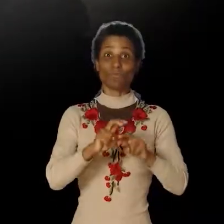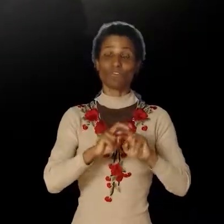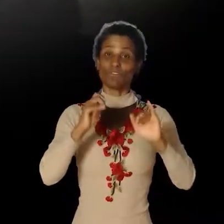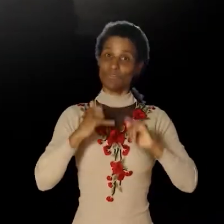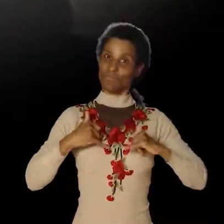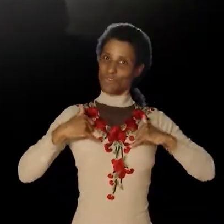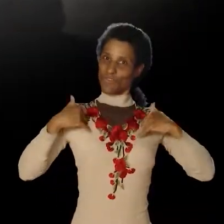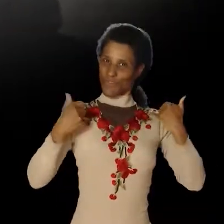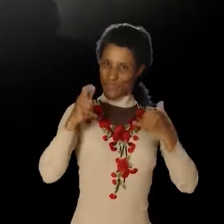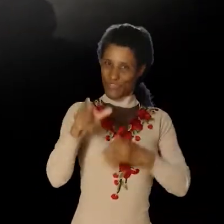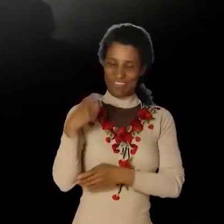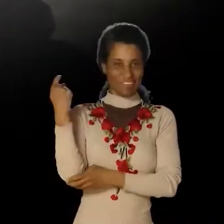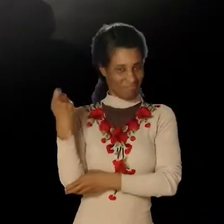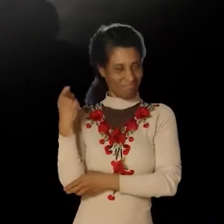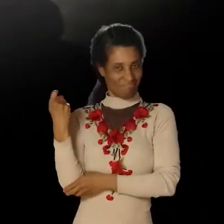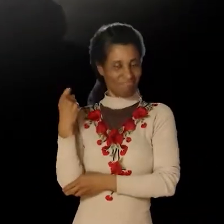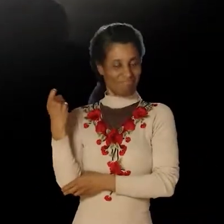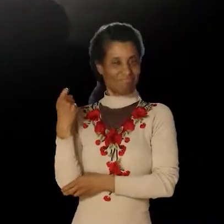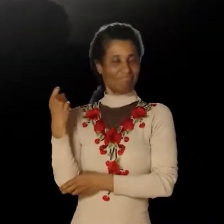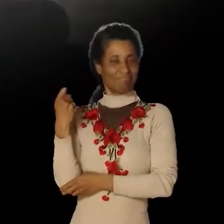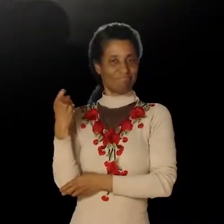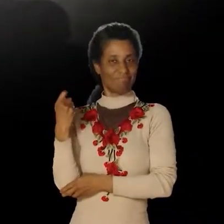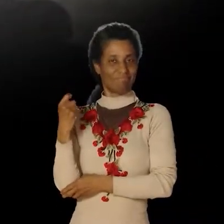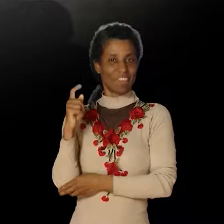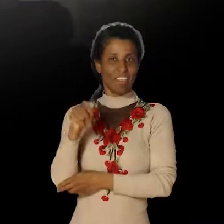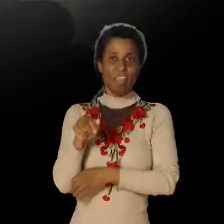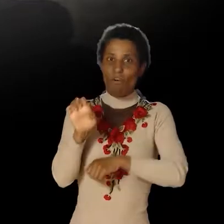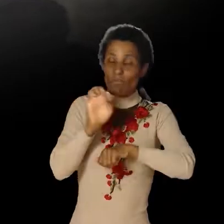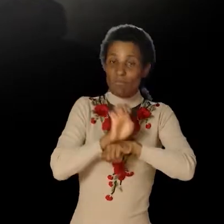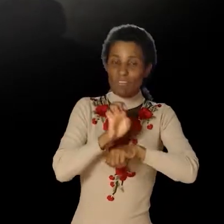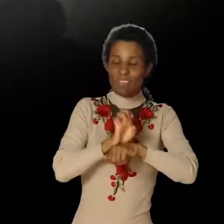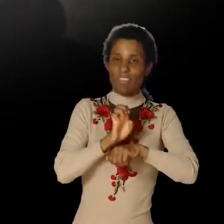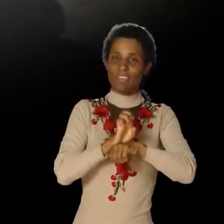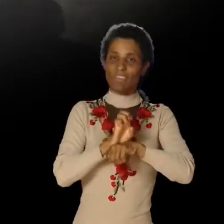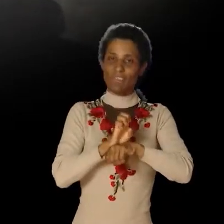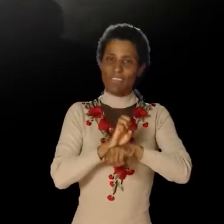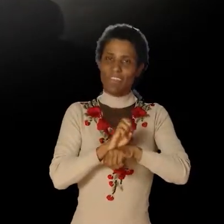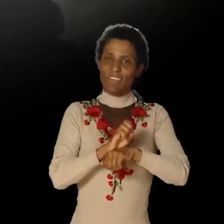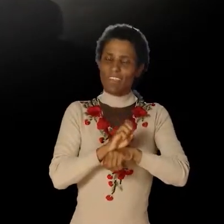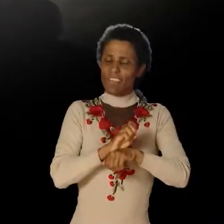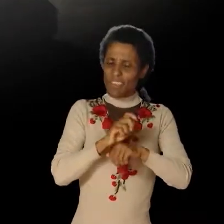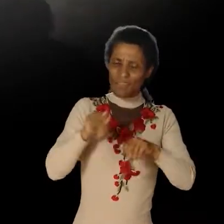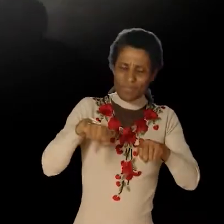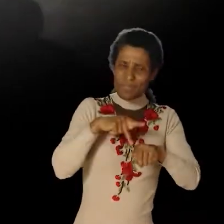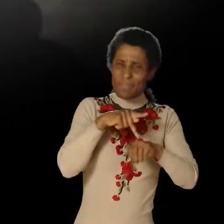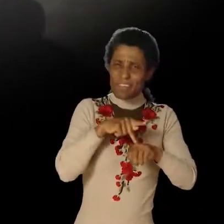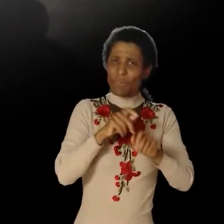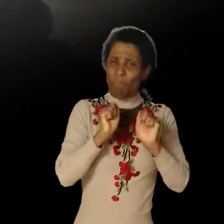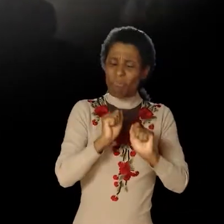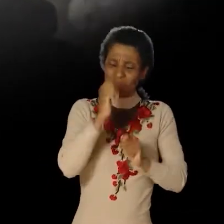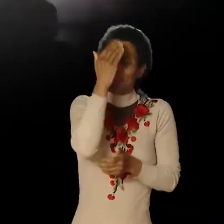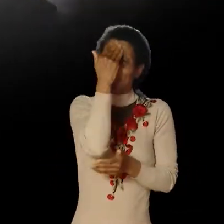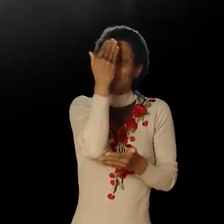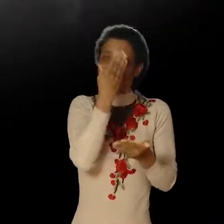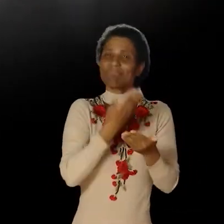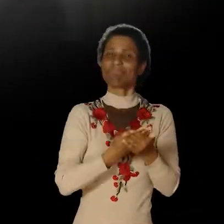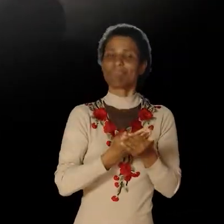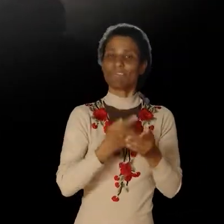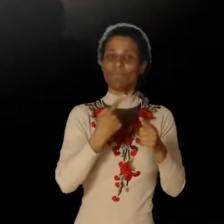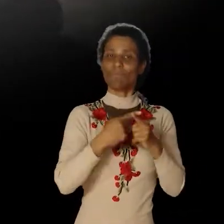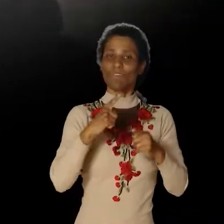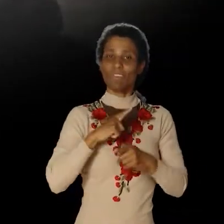O motivo de orgulho gaúcho, eu considero que seja esse estado que tem uma credibilidade no país por